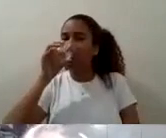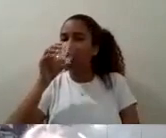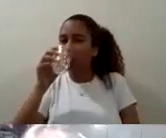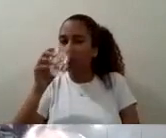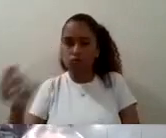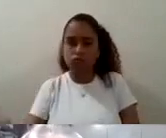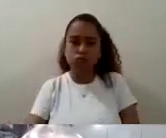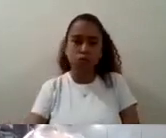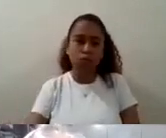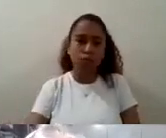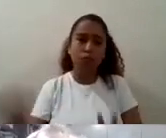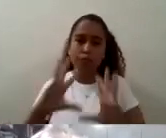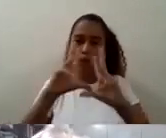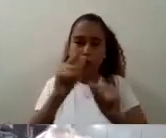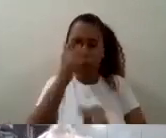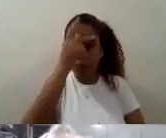do pão.